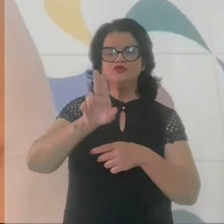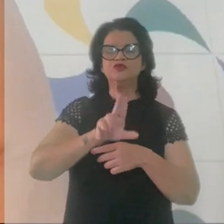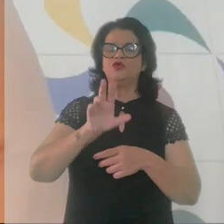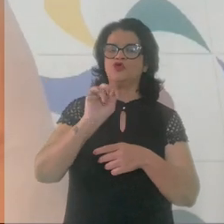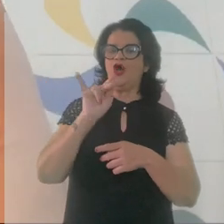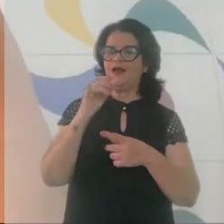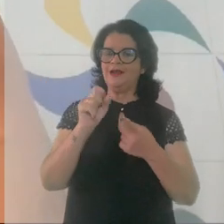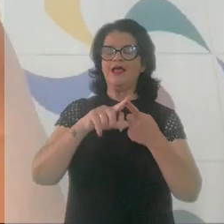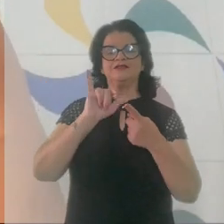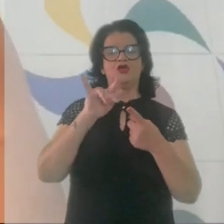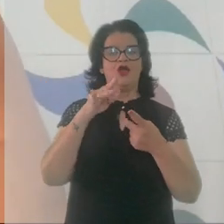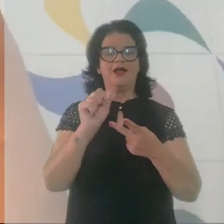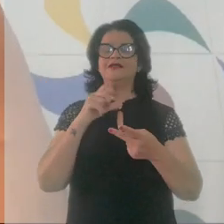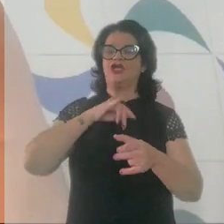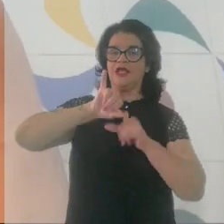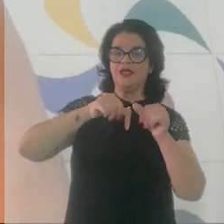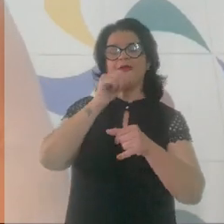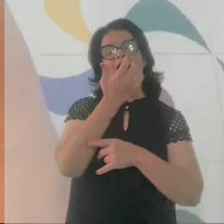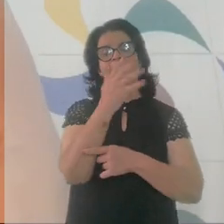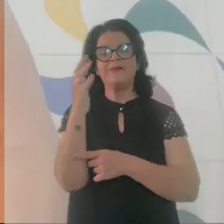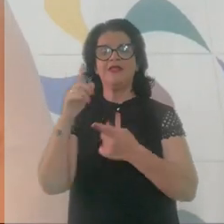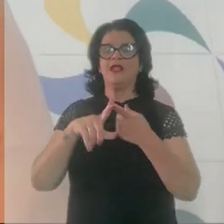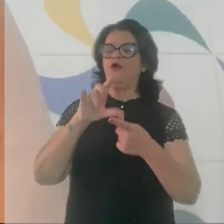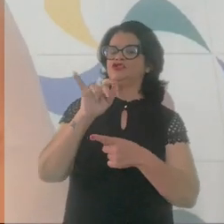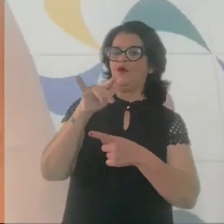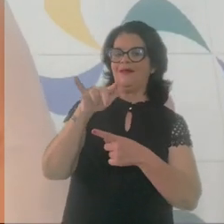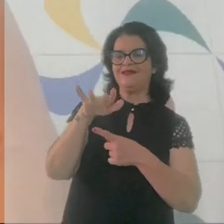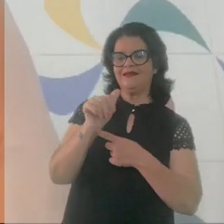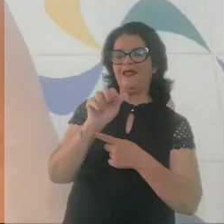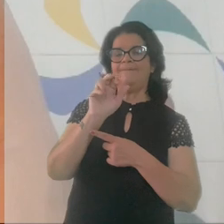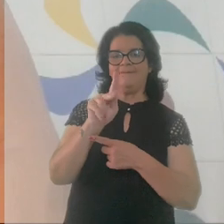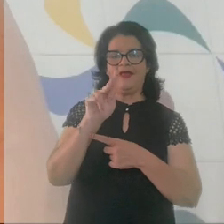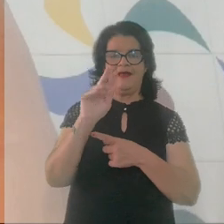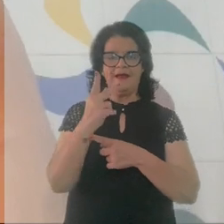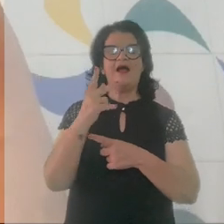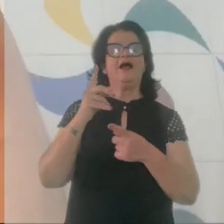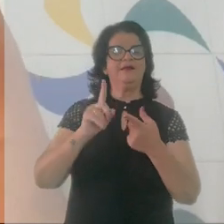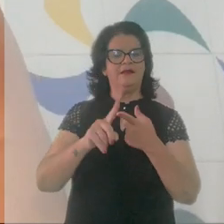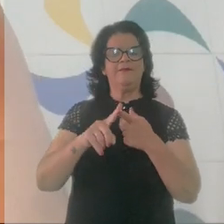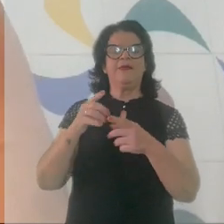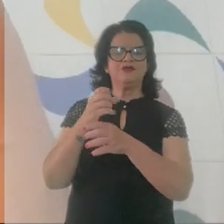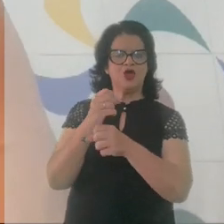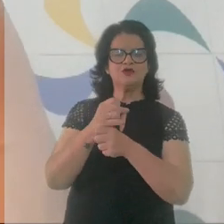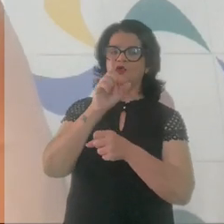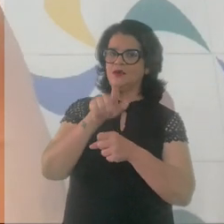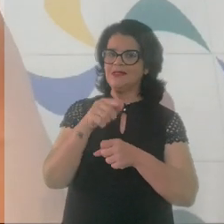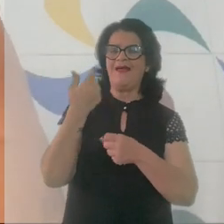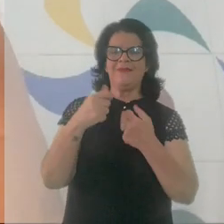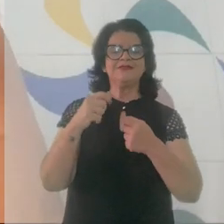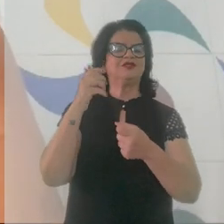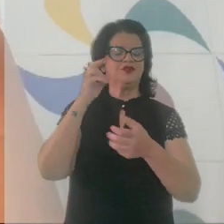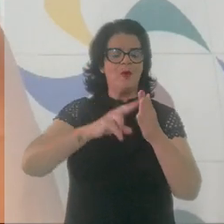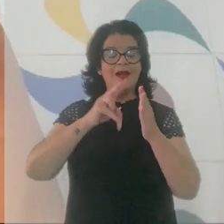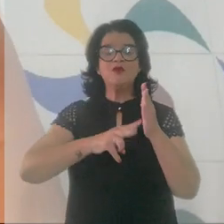orgânicas e inorgânicas, química ambiental, estequiometria, pH e soluções, é preciso uma leitura para